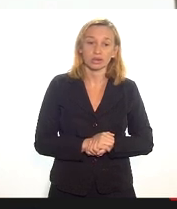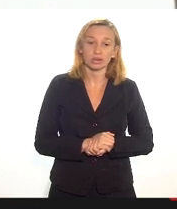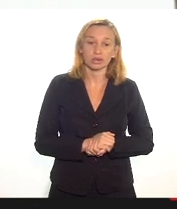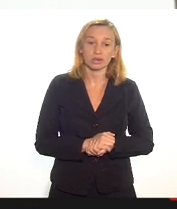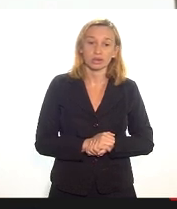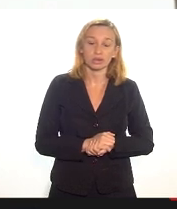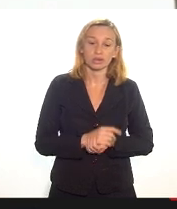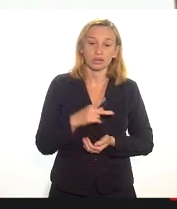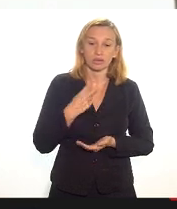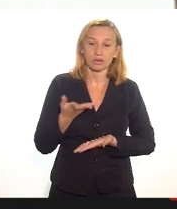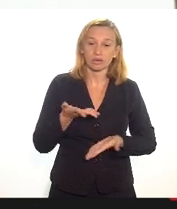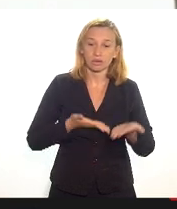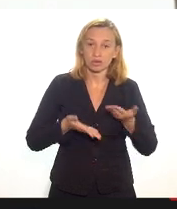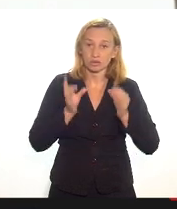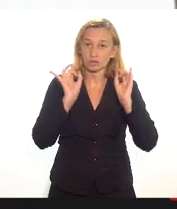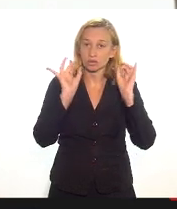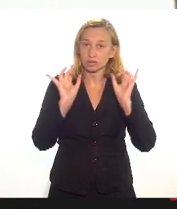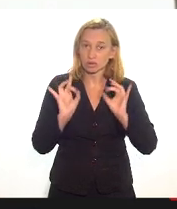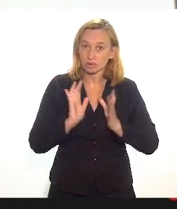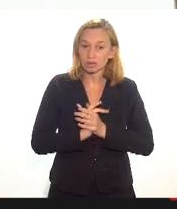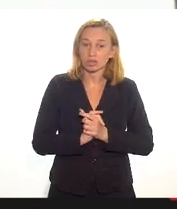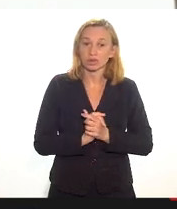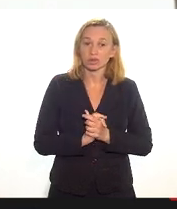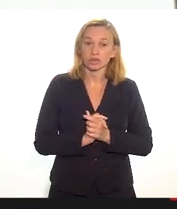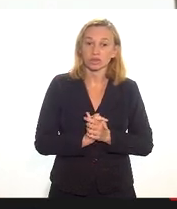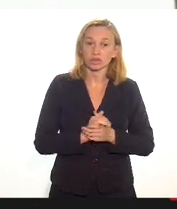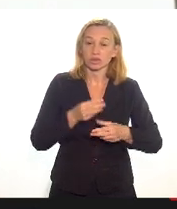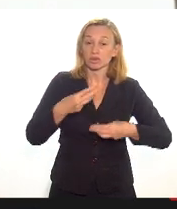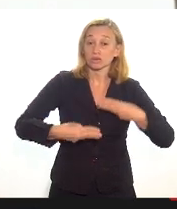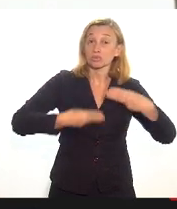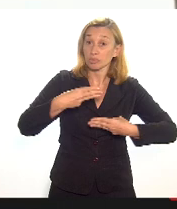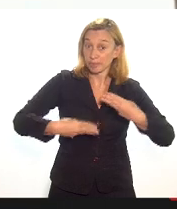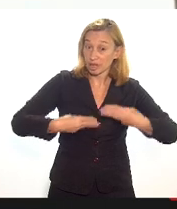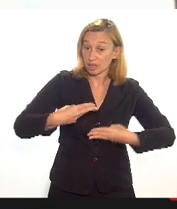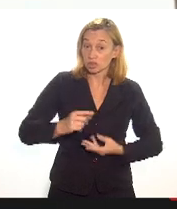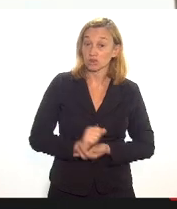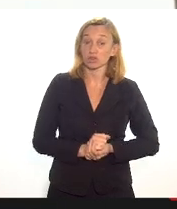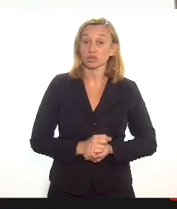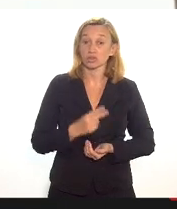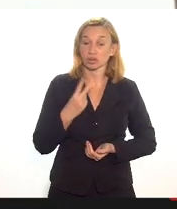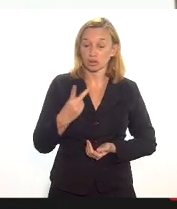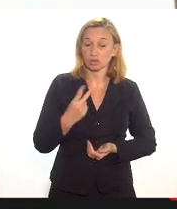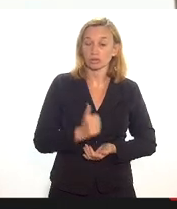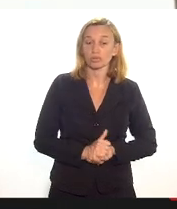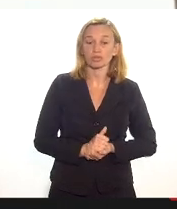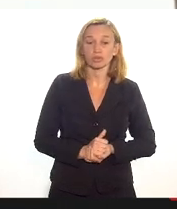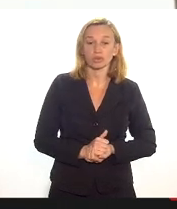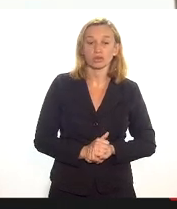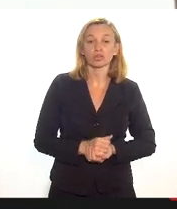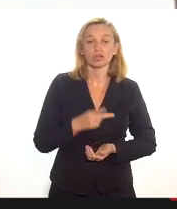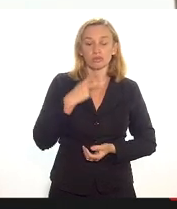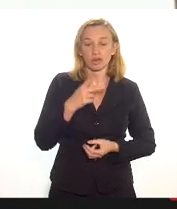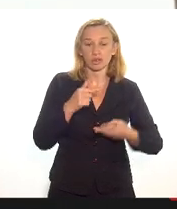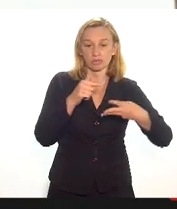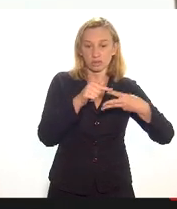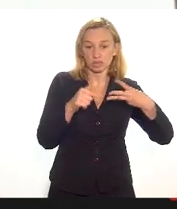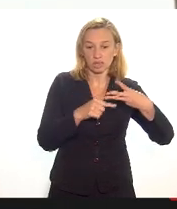as participações especiais dos trimestres, a gente considera três